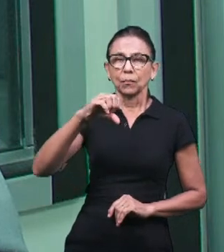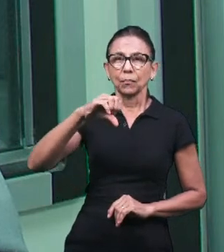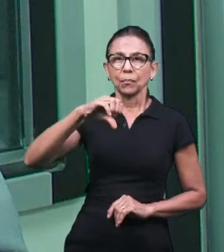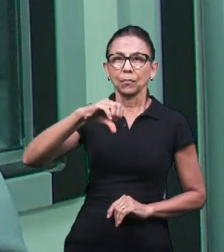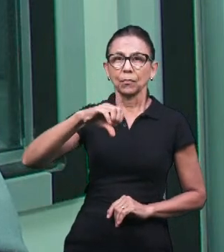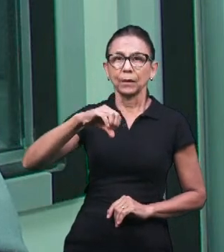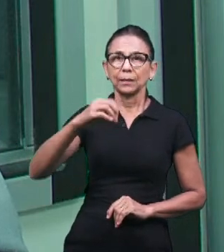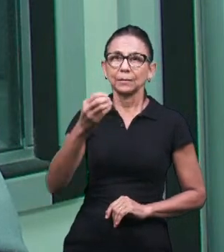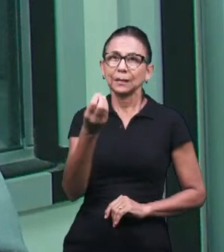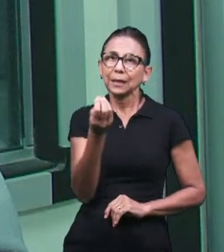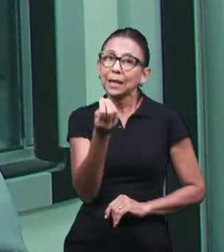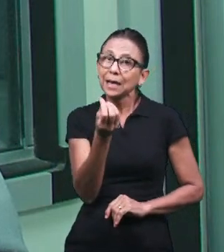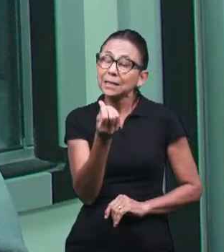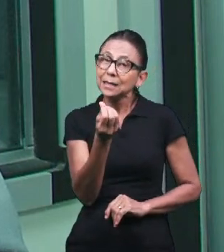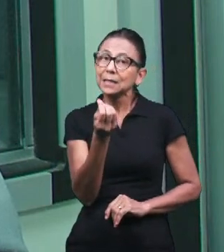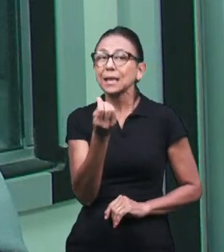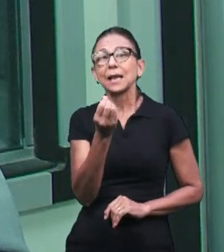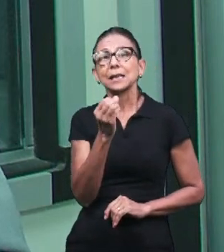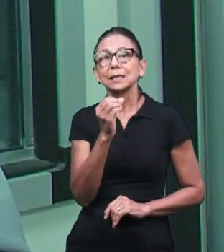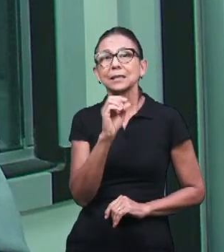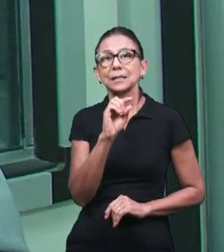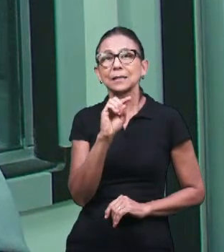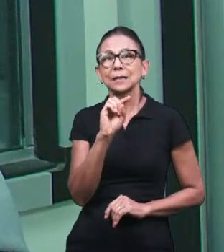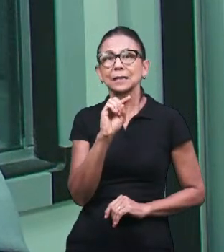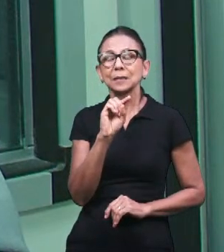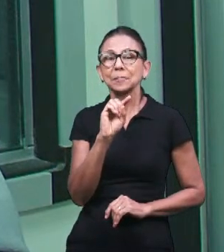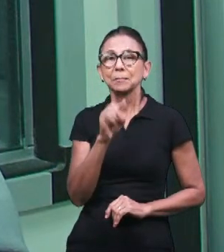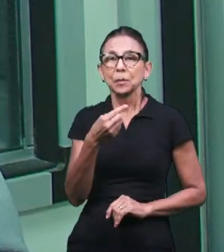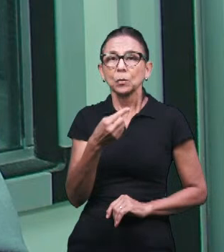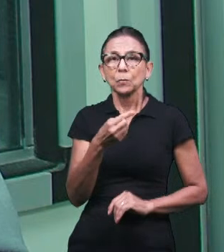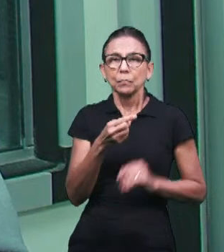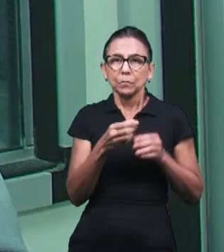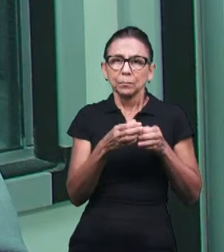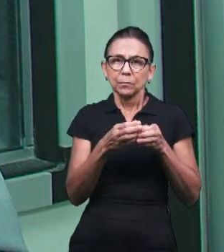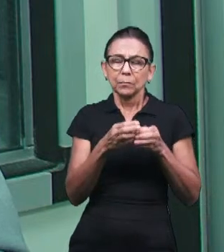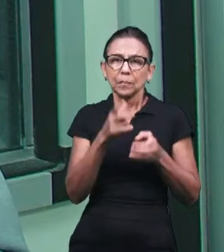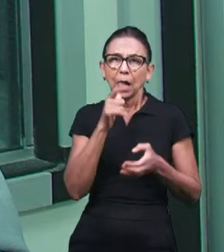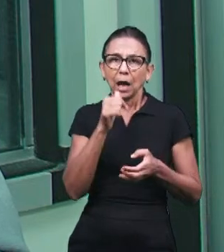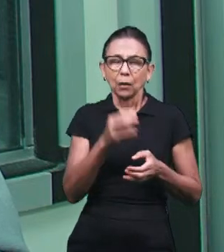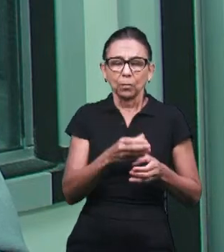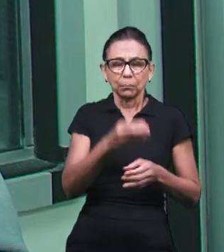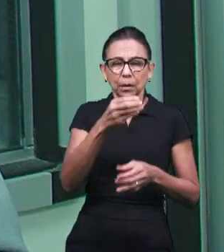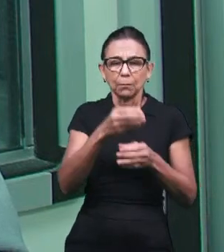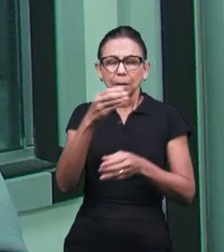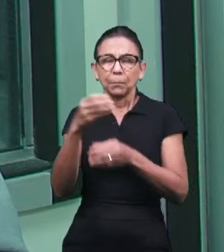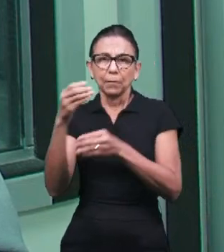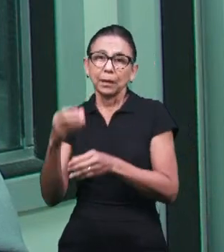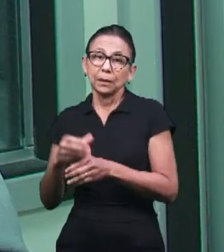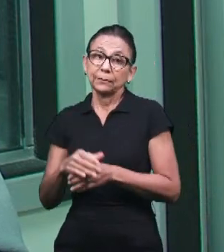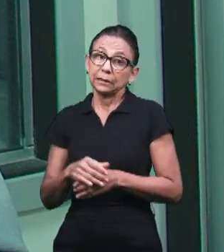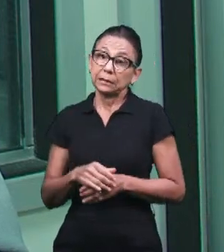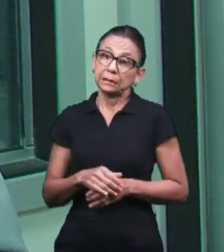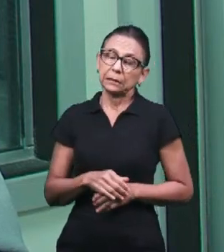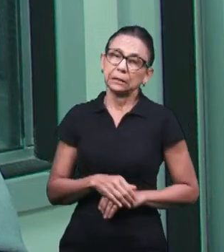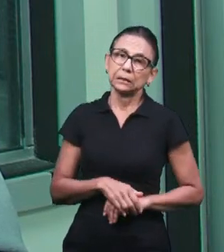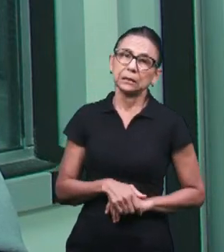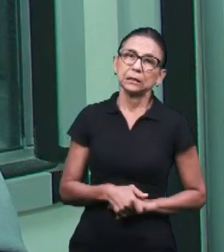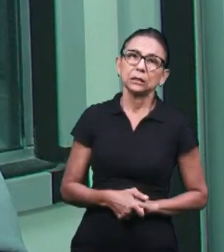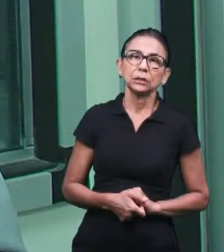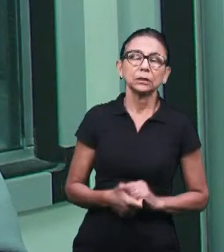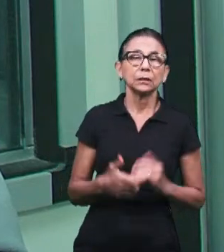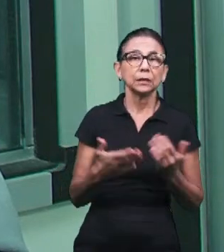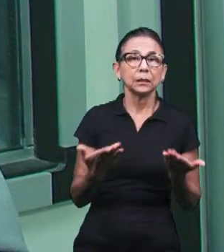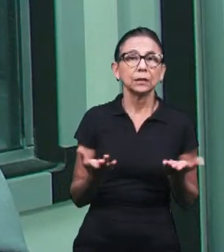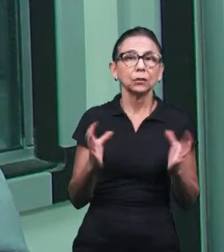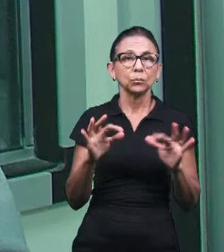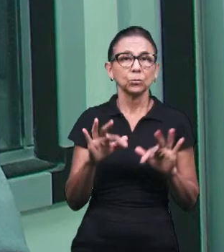mais 104 mil. Naquele ritmo, a coisa não ia dar certo. Eu sei que no final sobrou 20 mil garrafas de água,